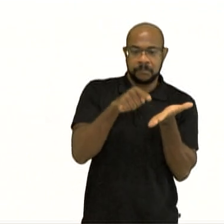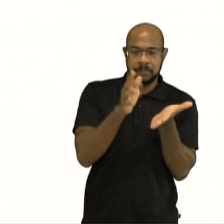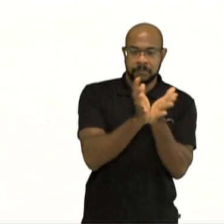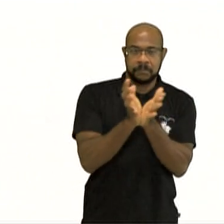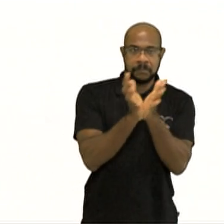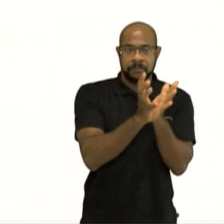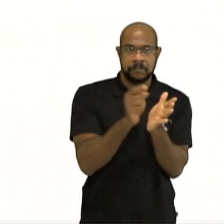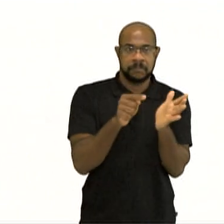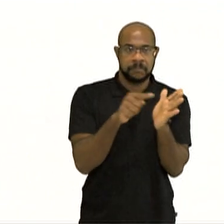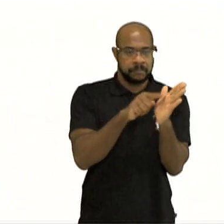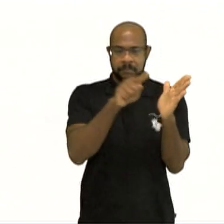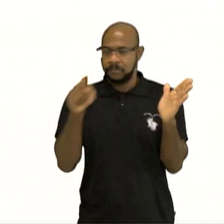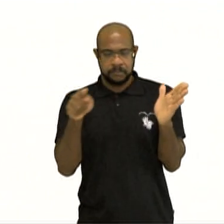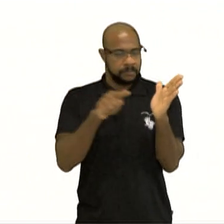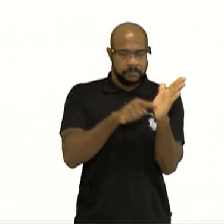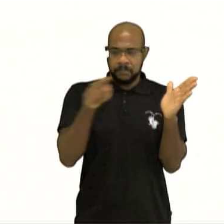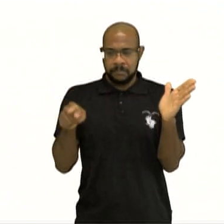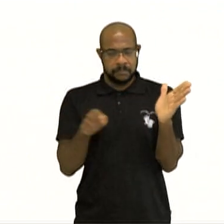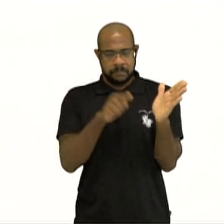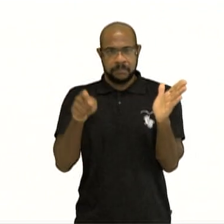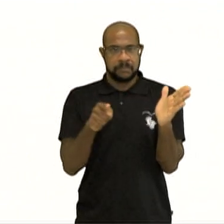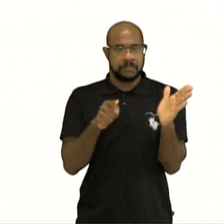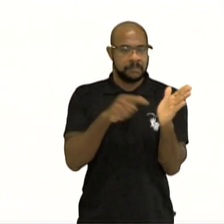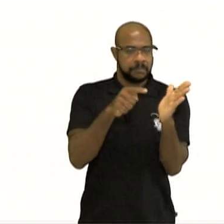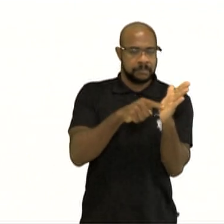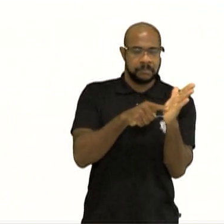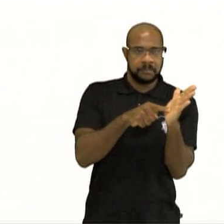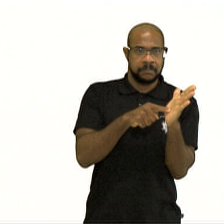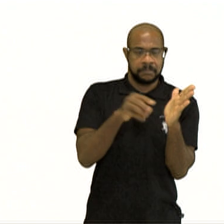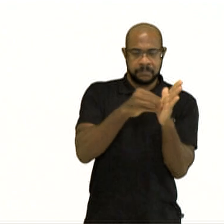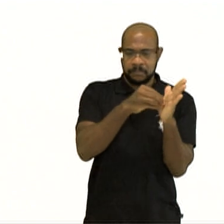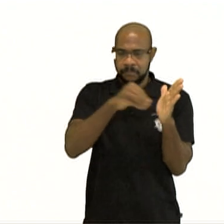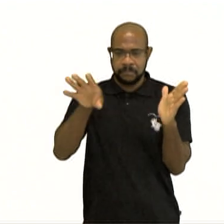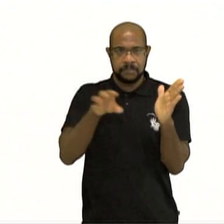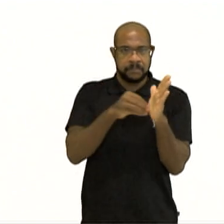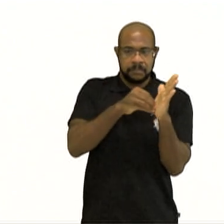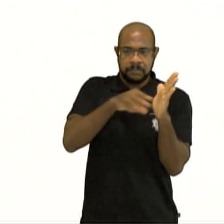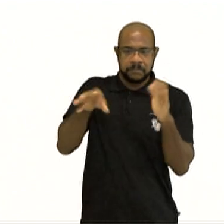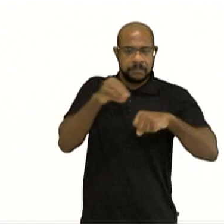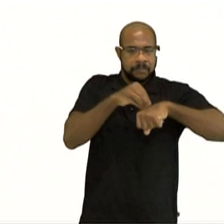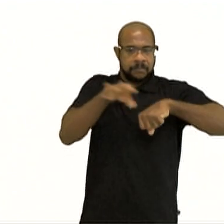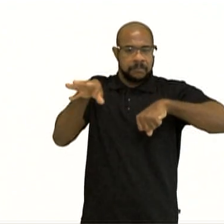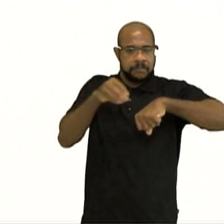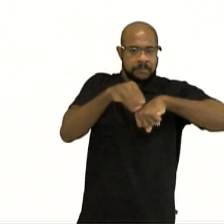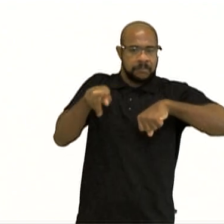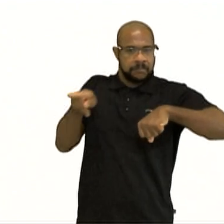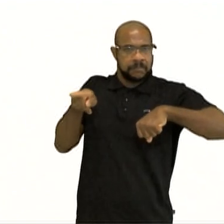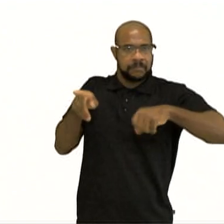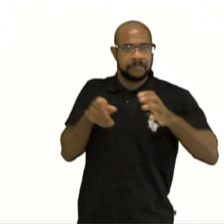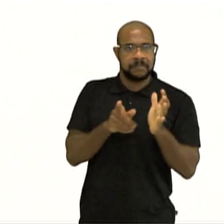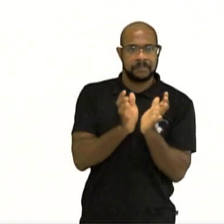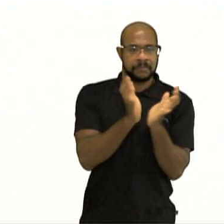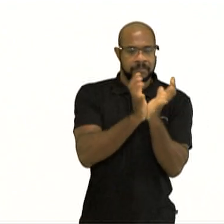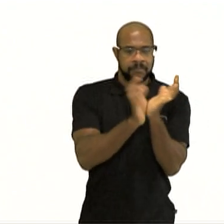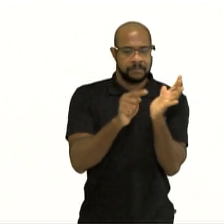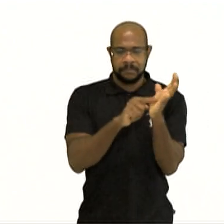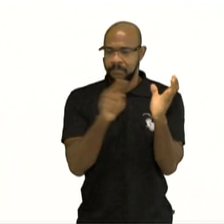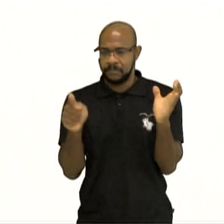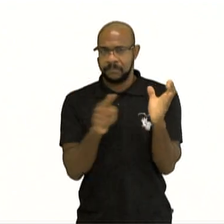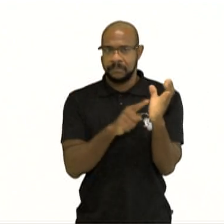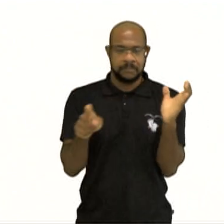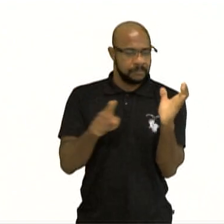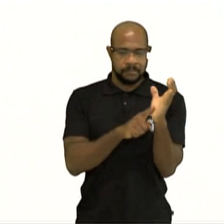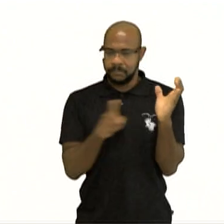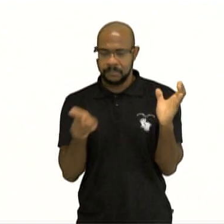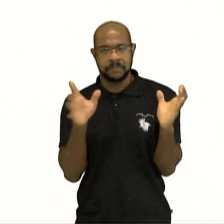Os valores que estão sendo mandados, as flechas representam a função, estão sendo